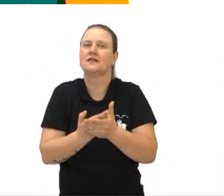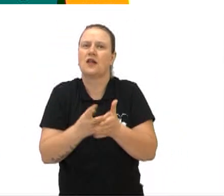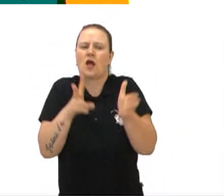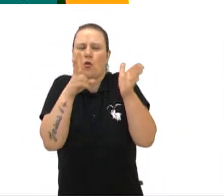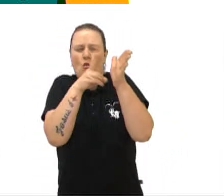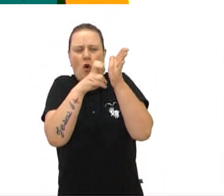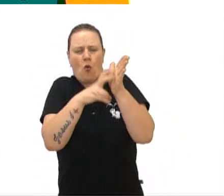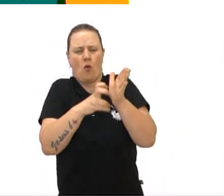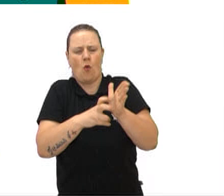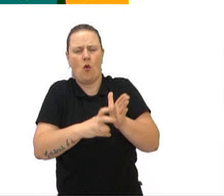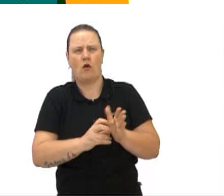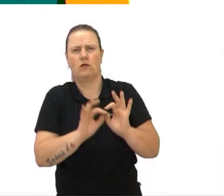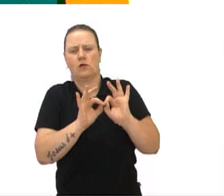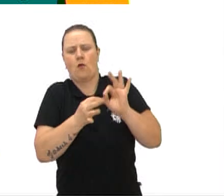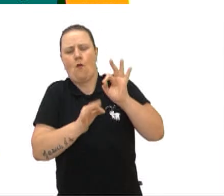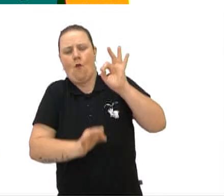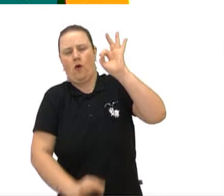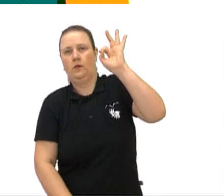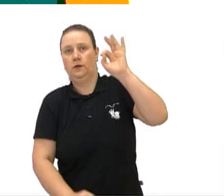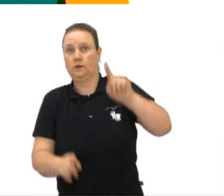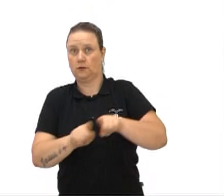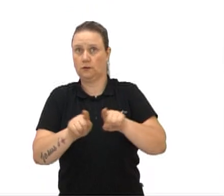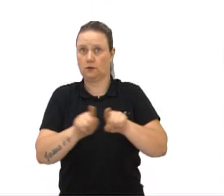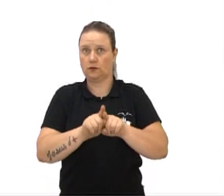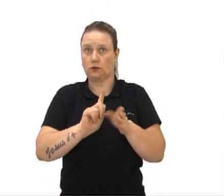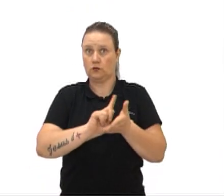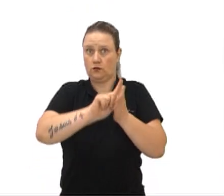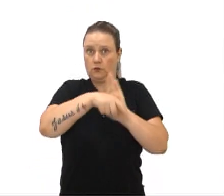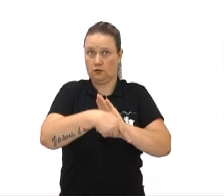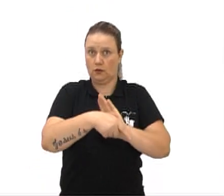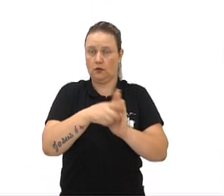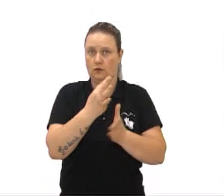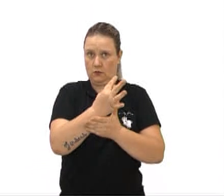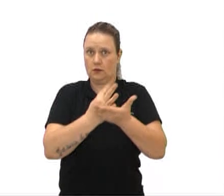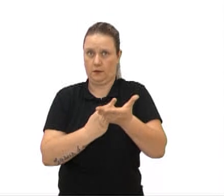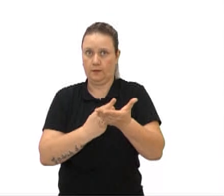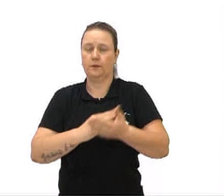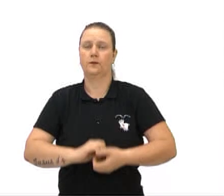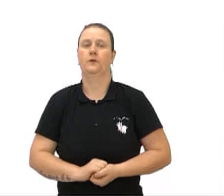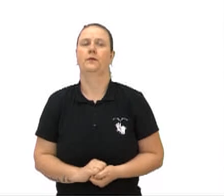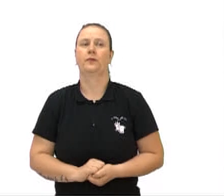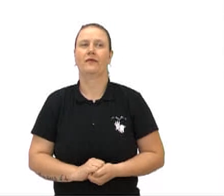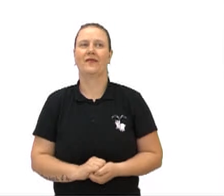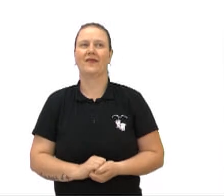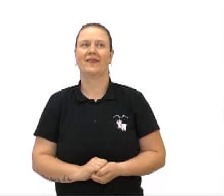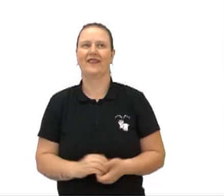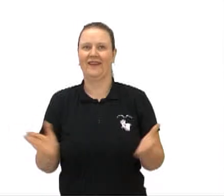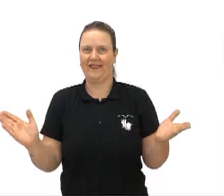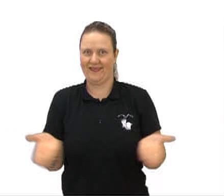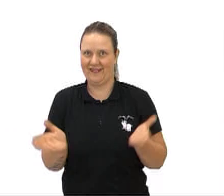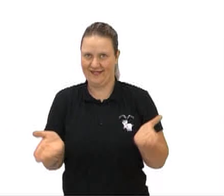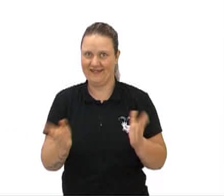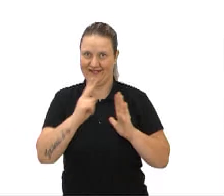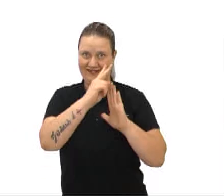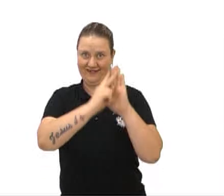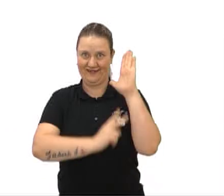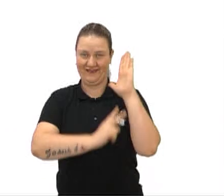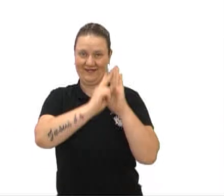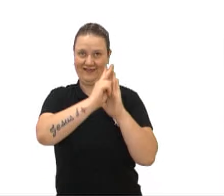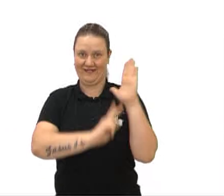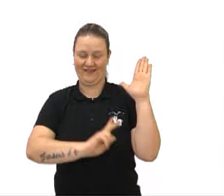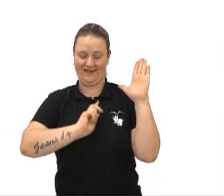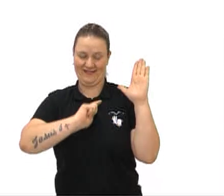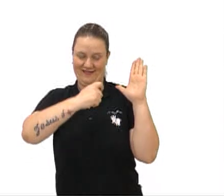diferentes gêneros textuais. Vamos a ler, então, um diálogo. Dia de classe, dia de